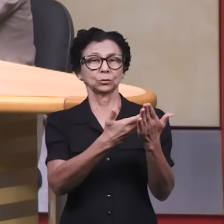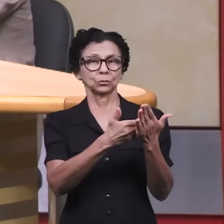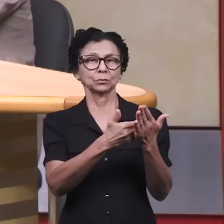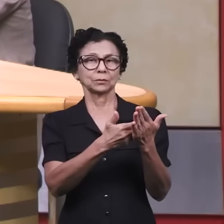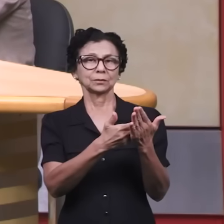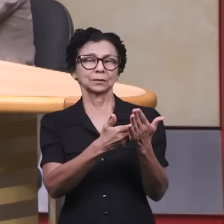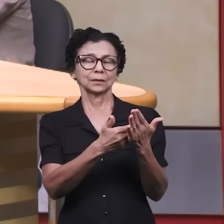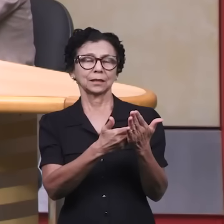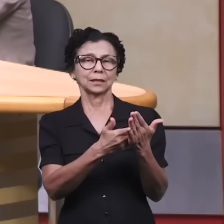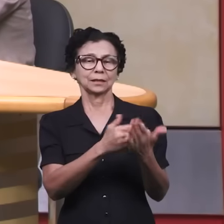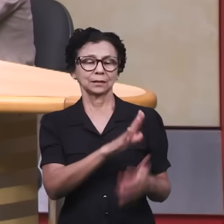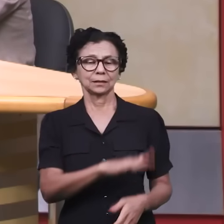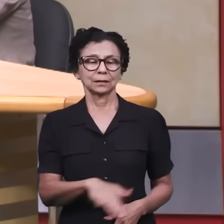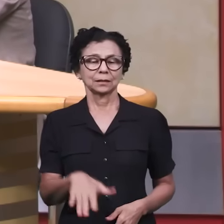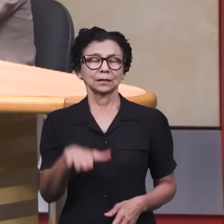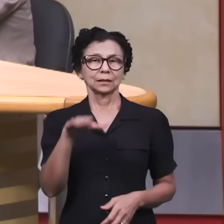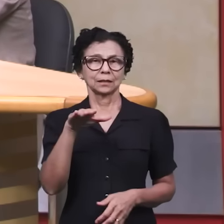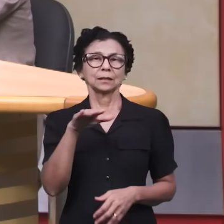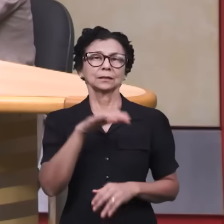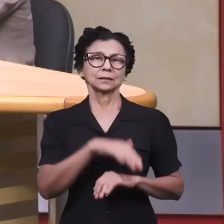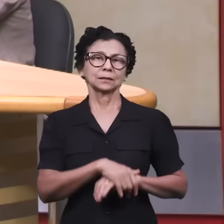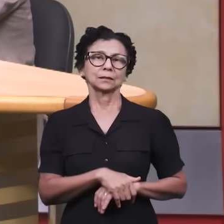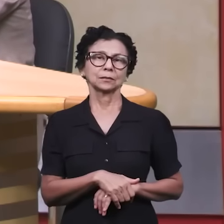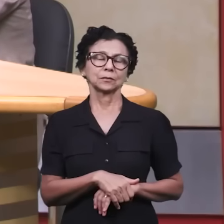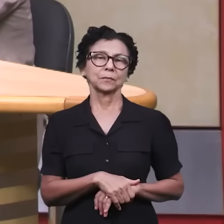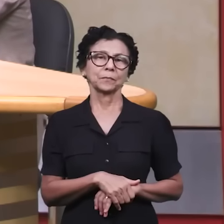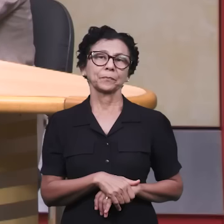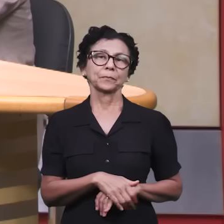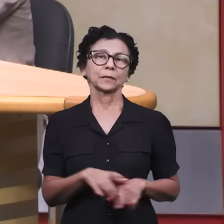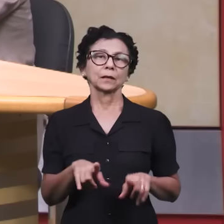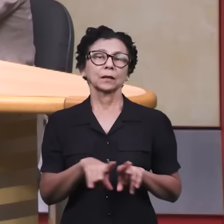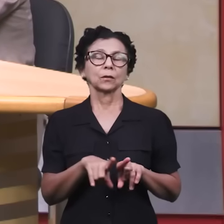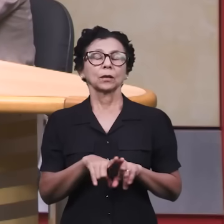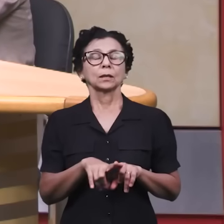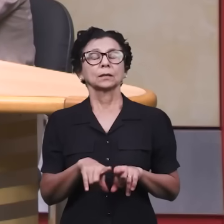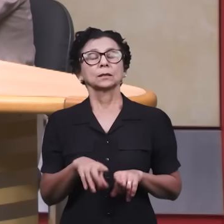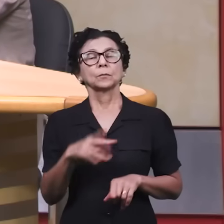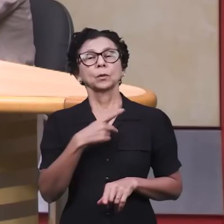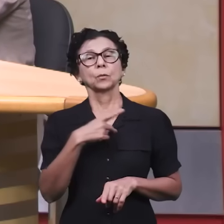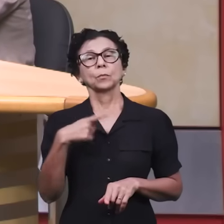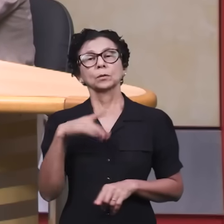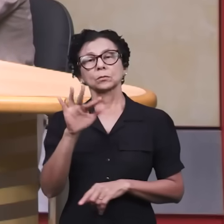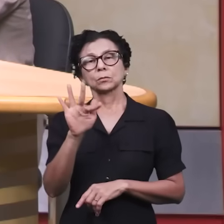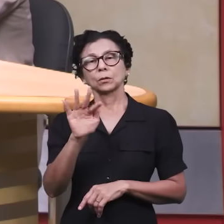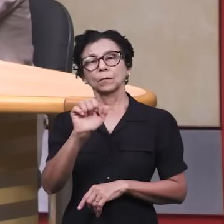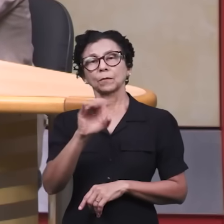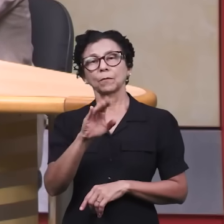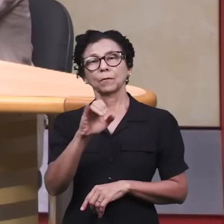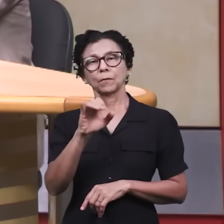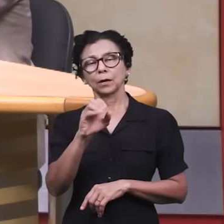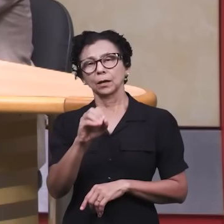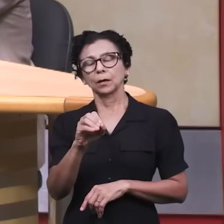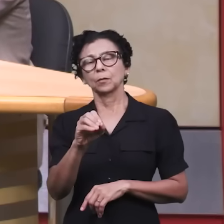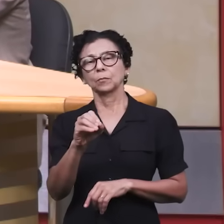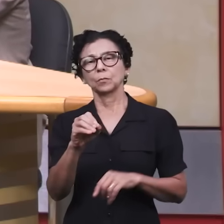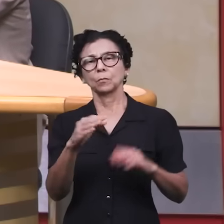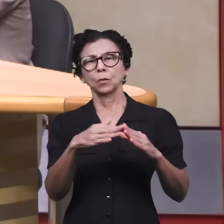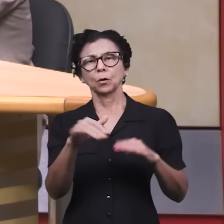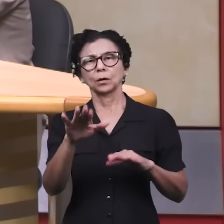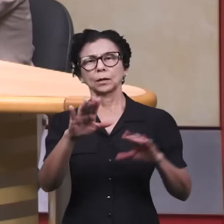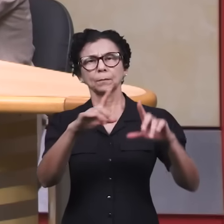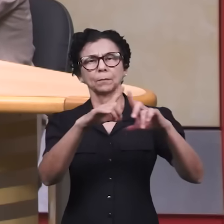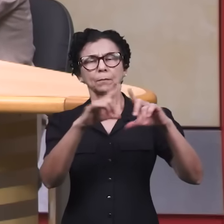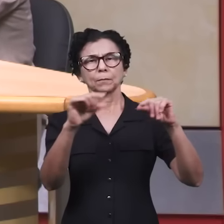estudos das crianças, né? E agora ela está contando com a participação, naturalmente, do pastor Fábio Lúcio, que é de Brasília, que é do Instituto